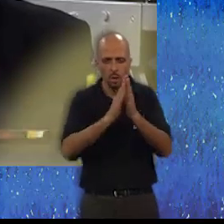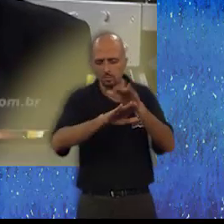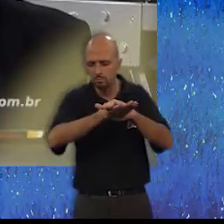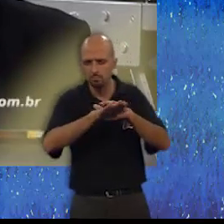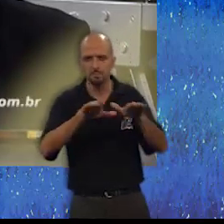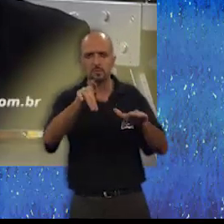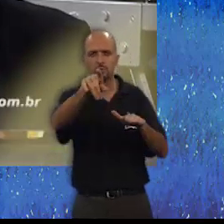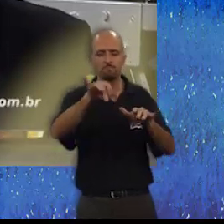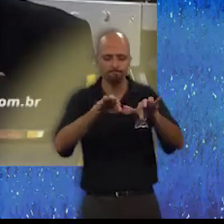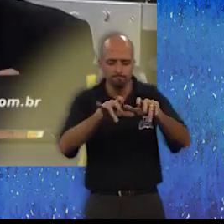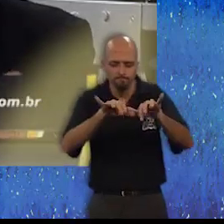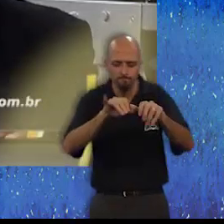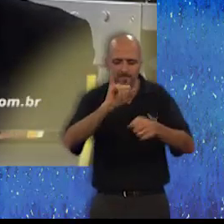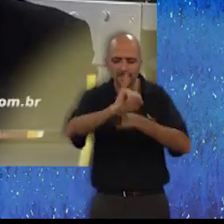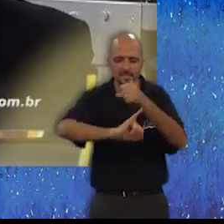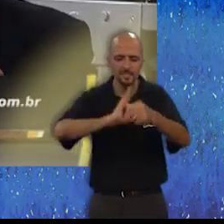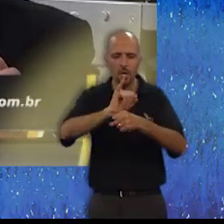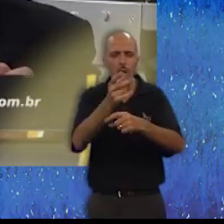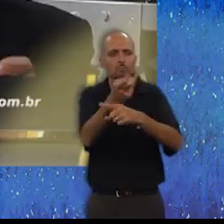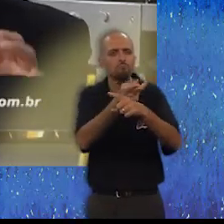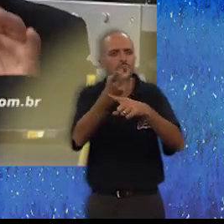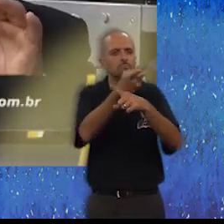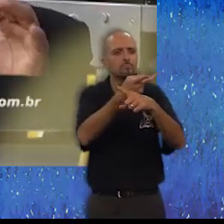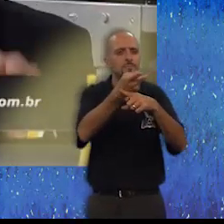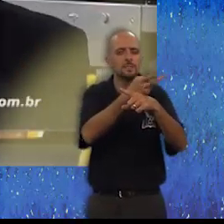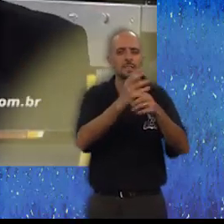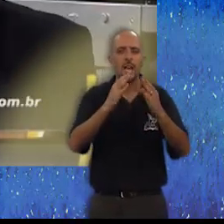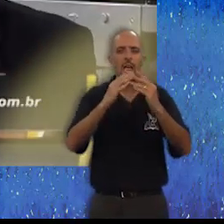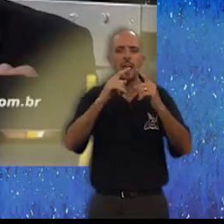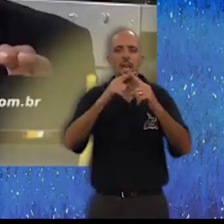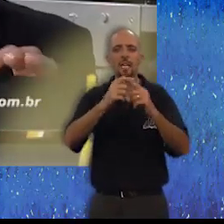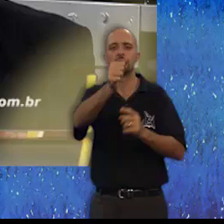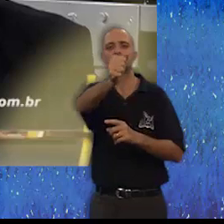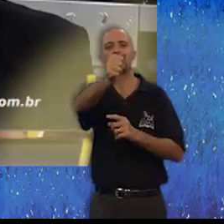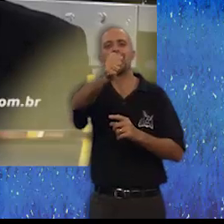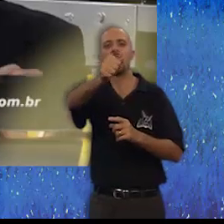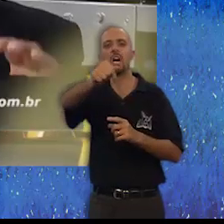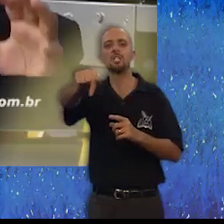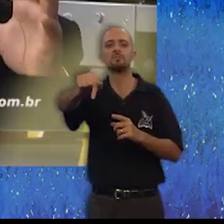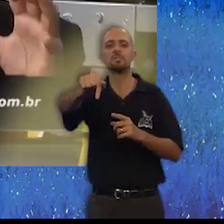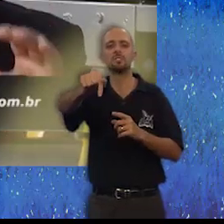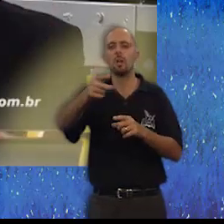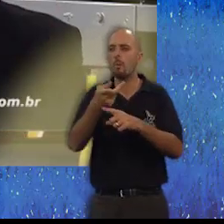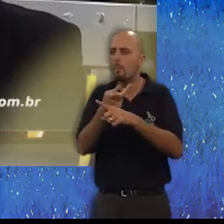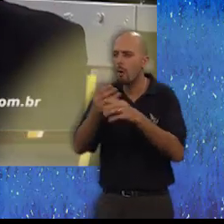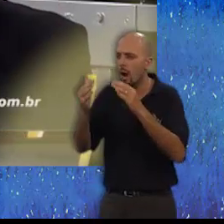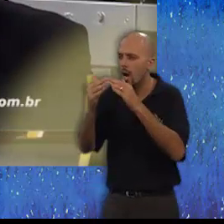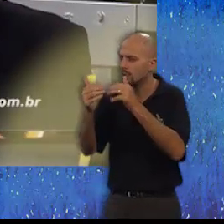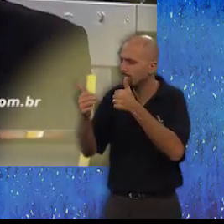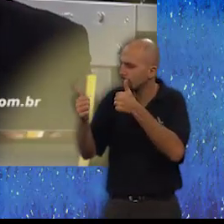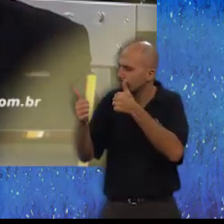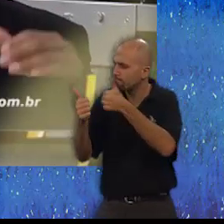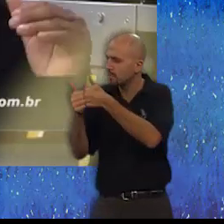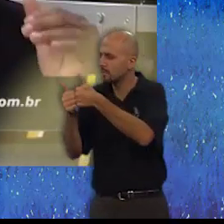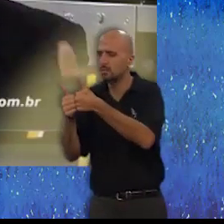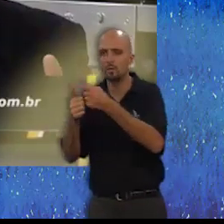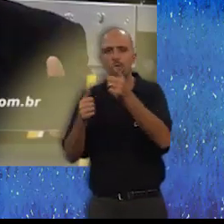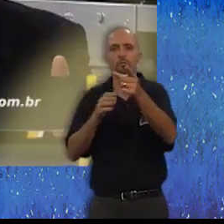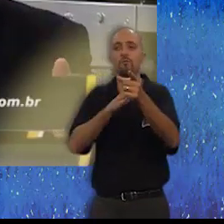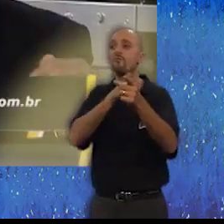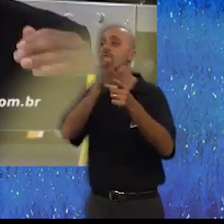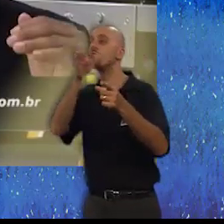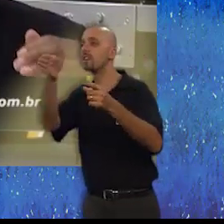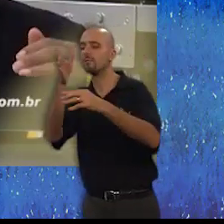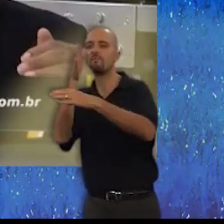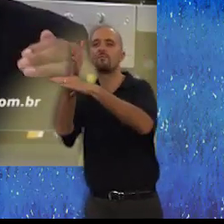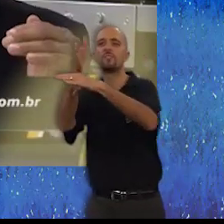site, procure ou encontre uma igreja. Você vai encontrar a Igreja Adventista do Sétimo Dia, mais perto da sua casa. Você vai chegar lá